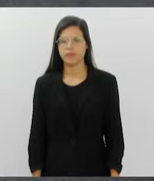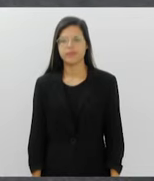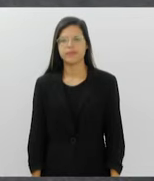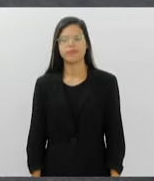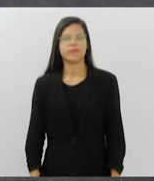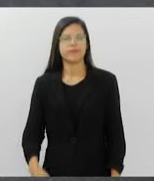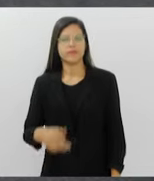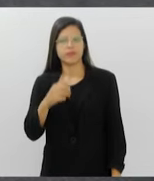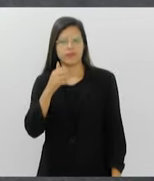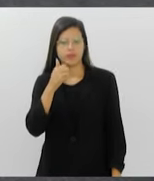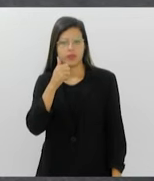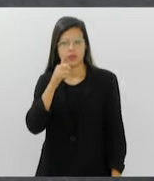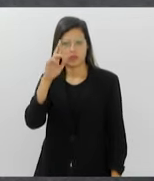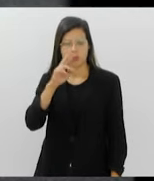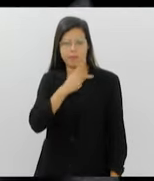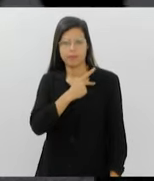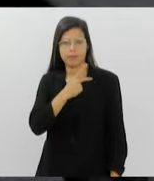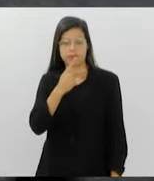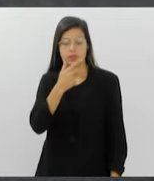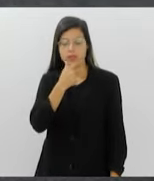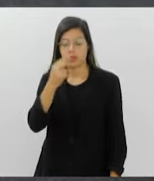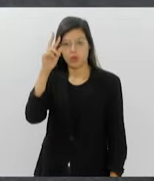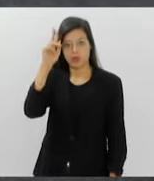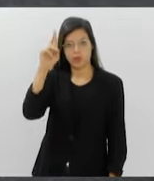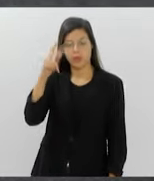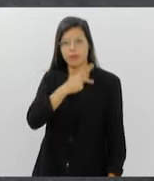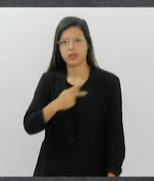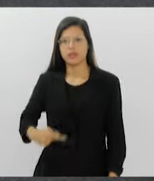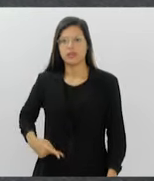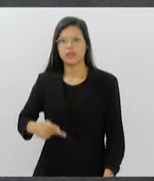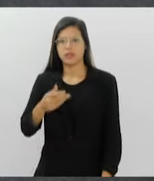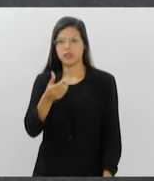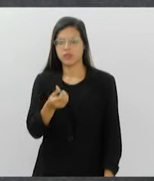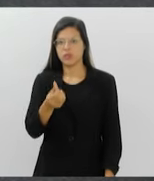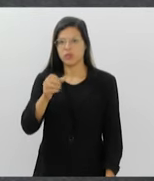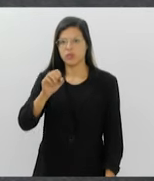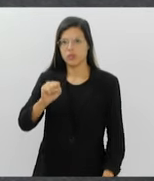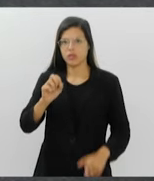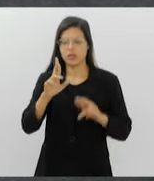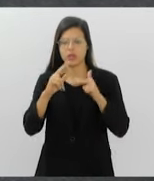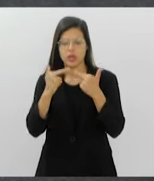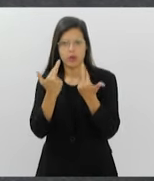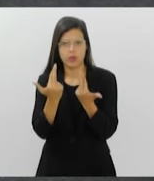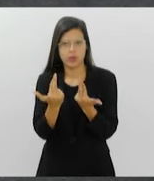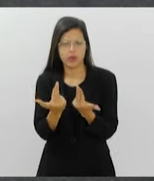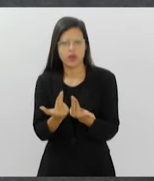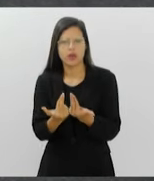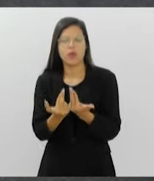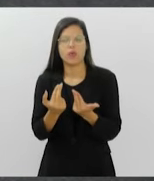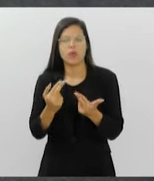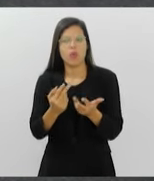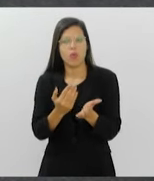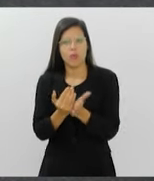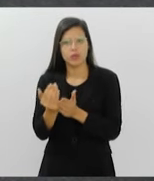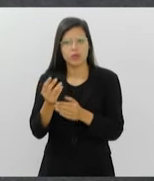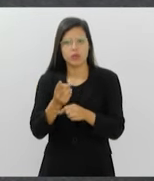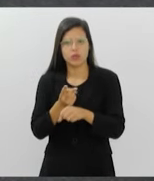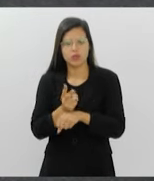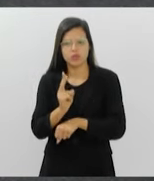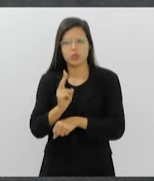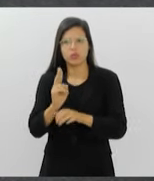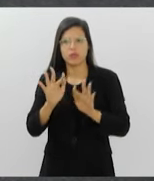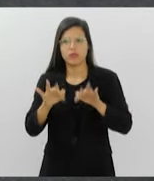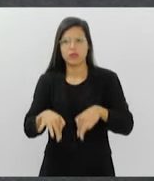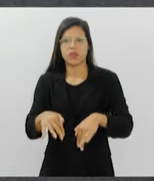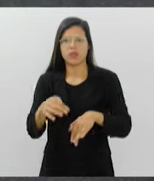Senhor presidente, a ata reflete com exatidão o ocorrido na 68ª sessão ordinária, que iniciada às 14 horas, foi